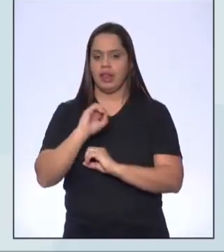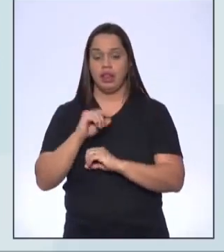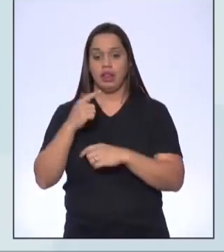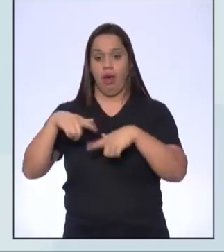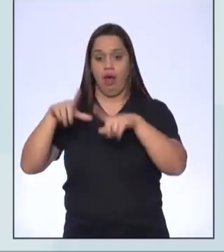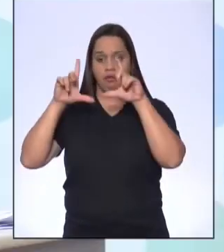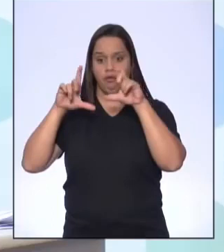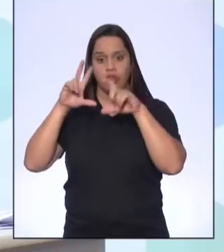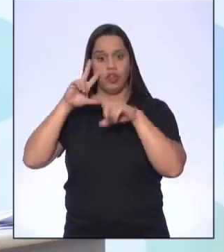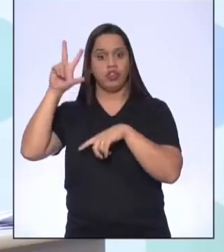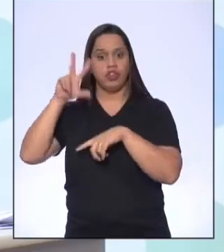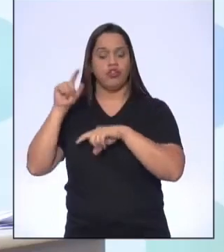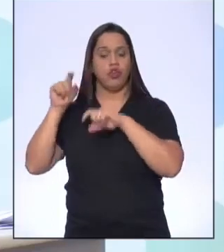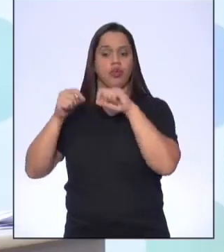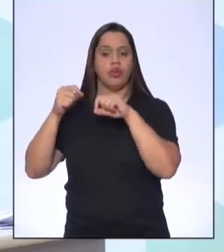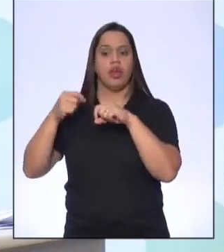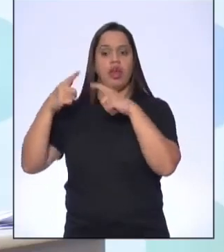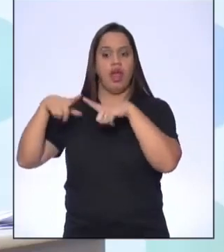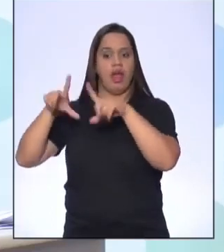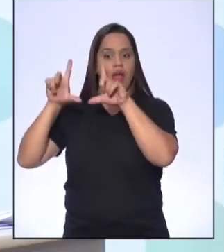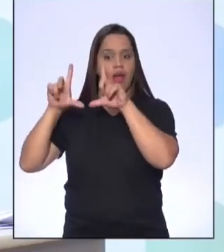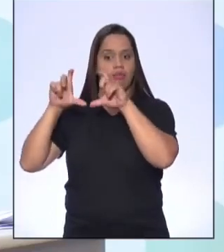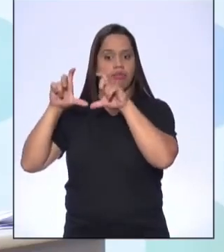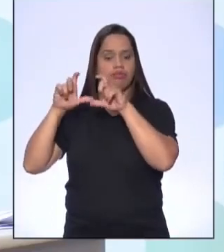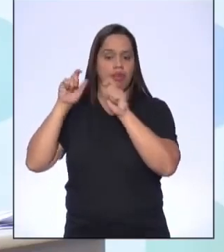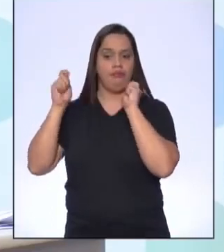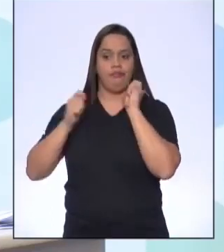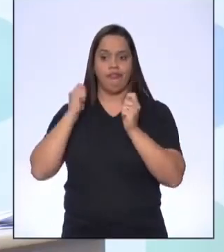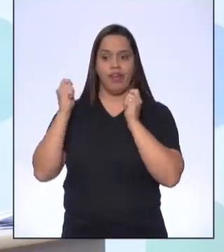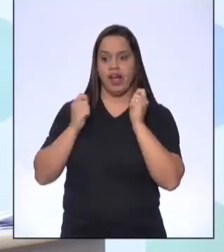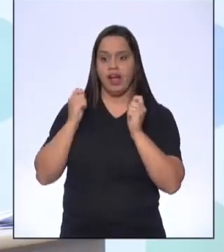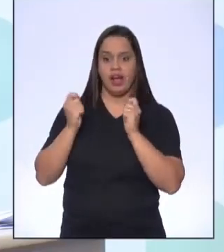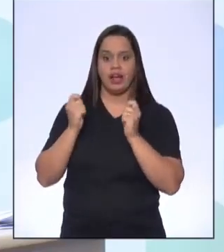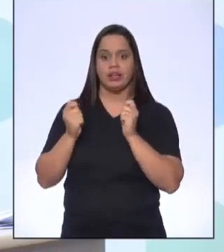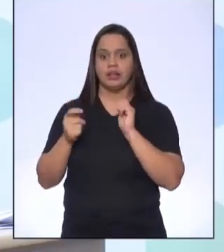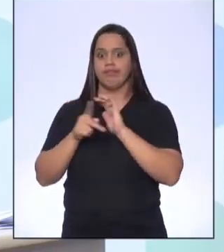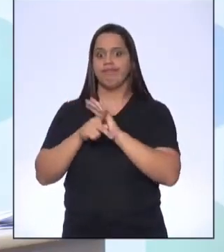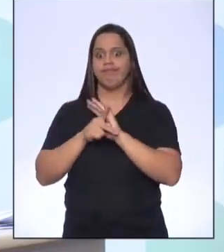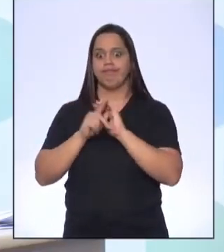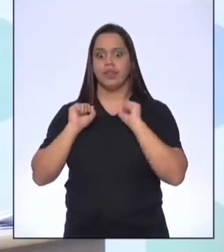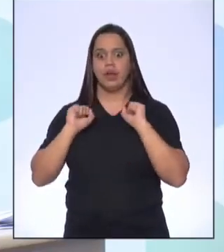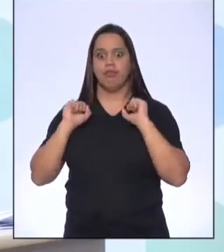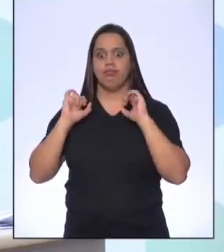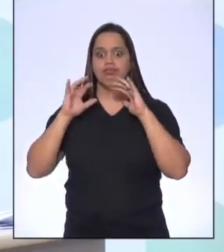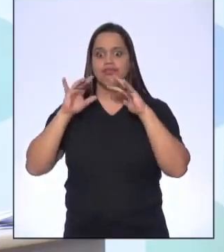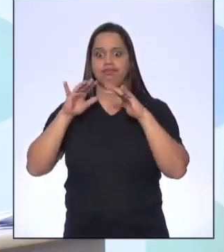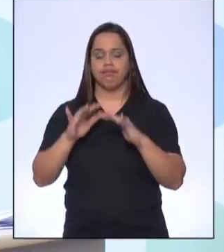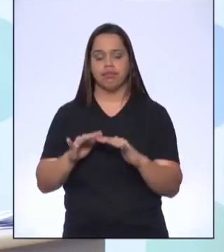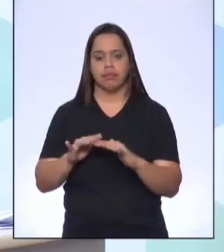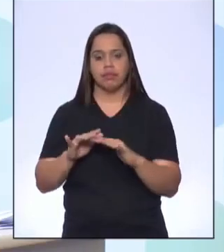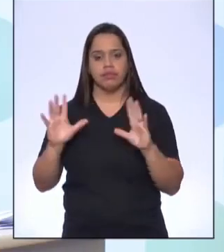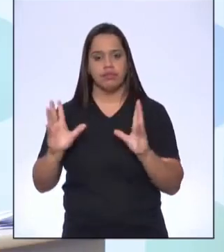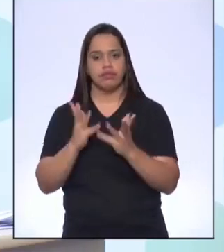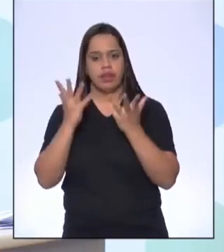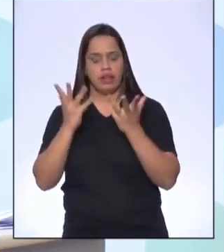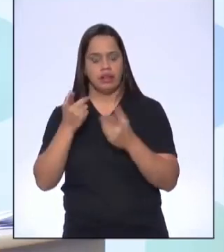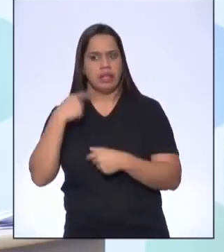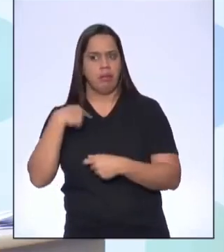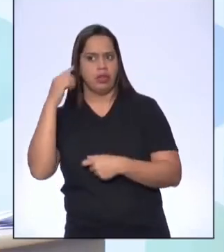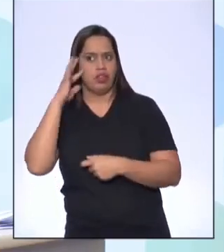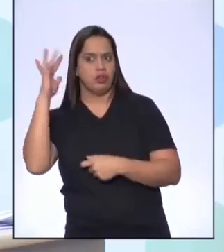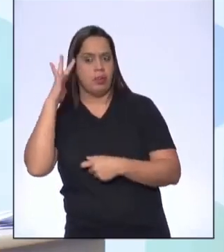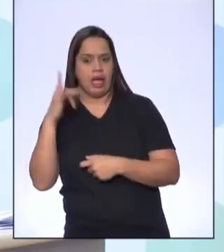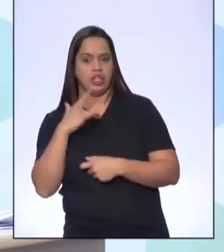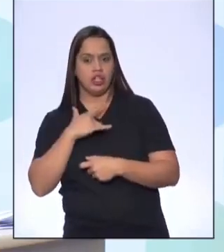assim, quando a gente pensa que milhares de pessoas, milhões de pessoas, bilhões, não estou exagerando, no mundo inteiro estão